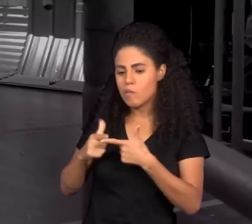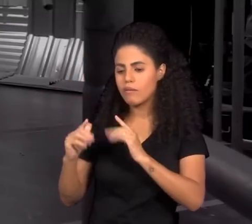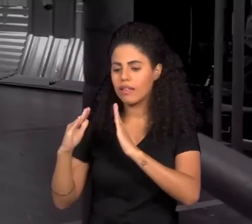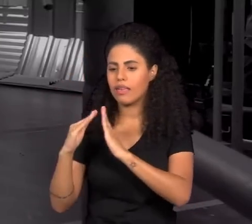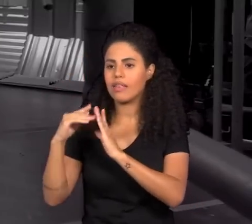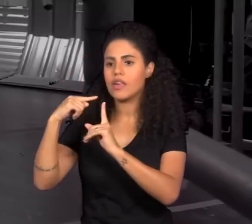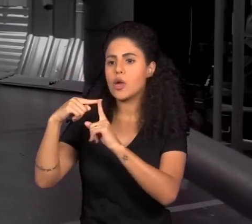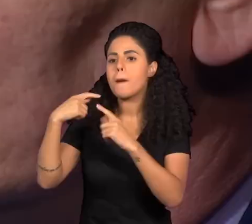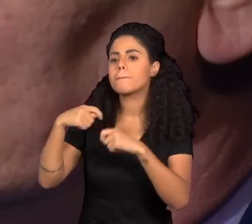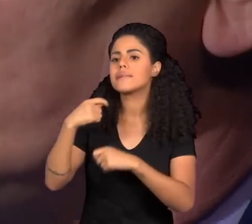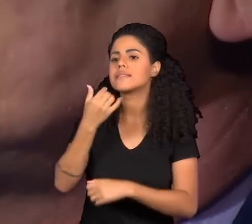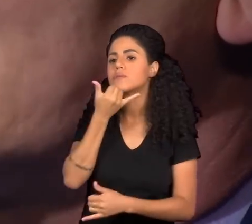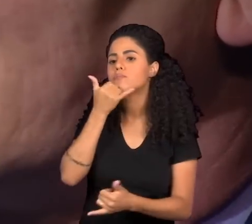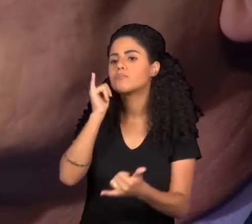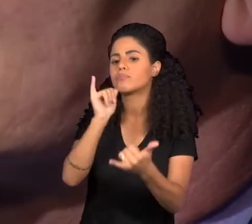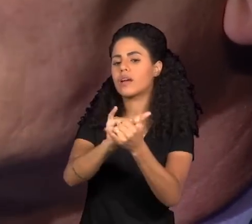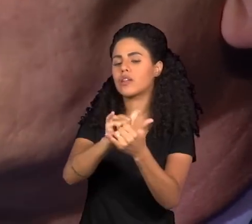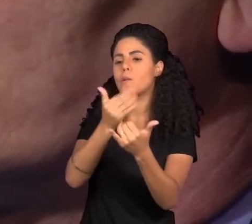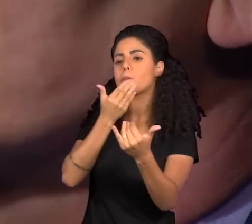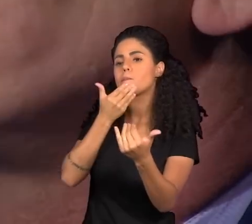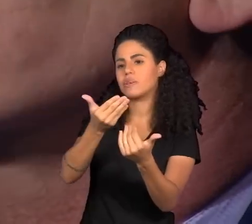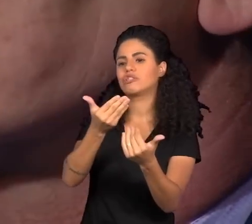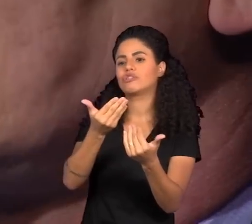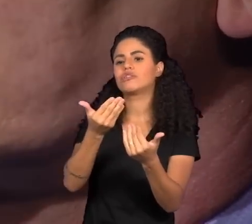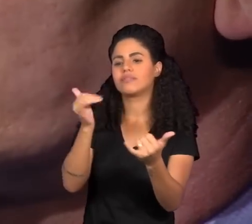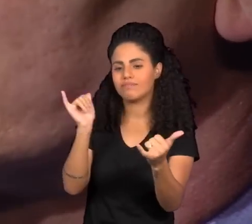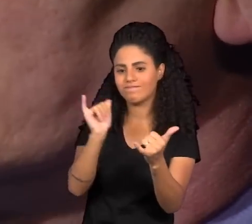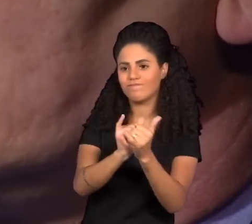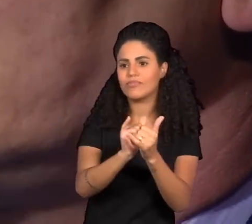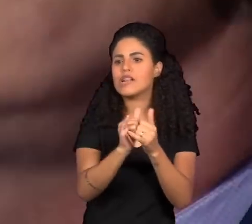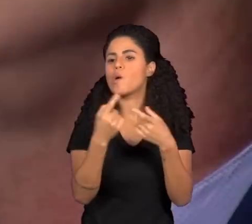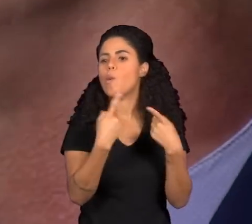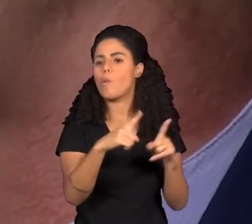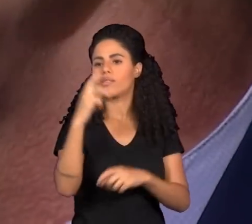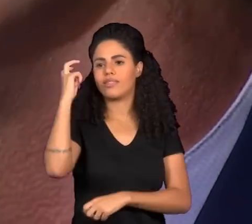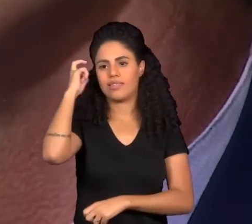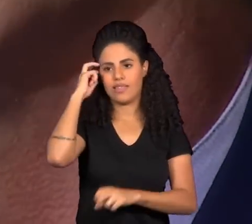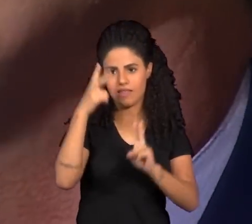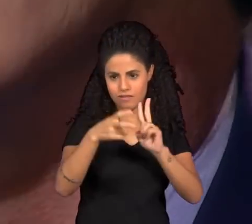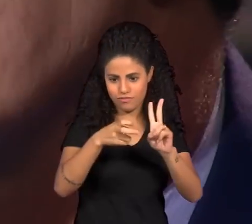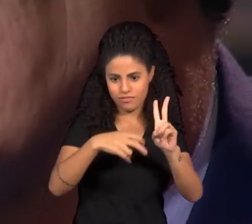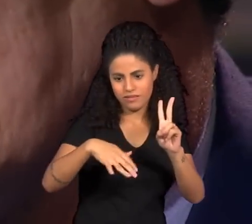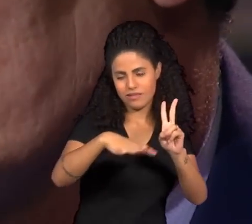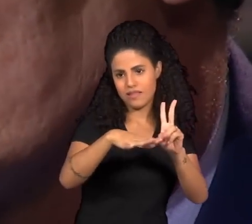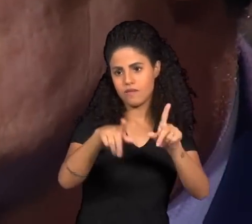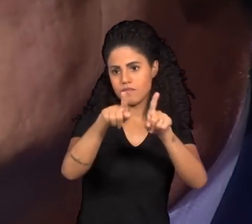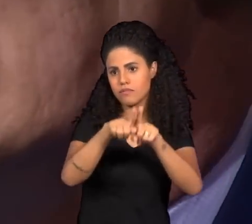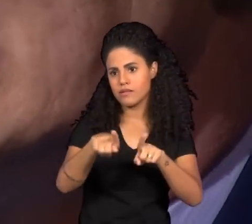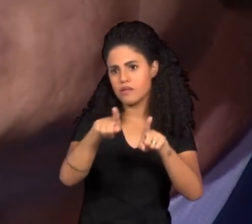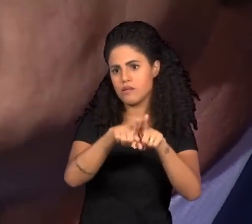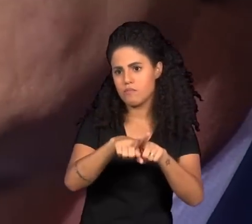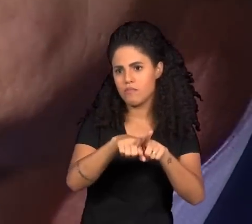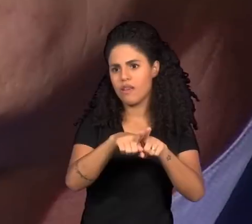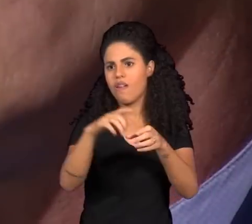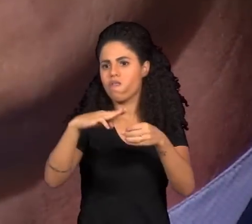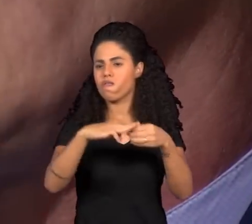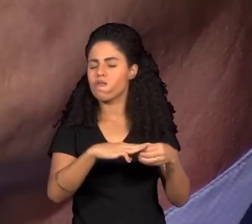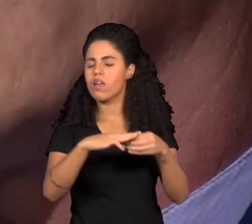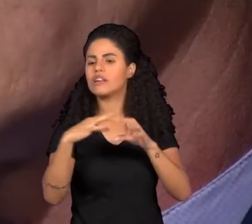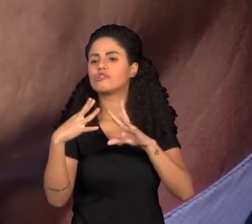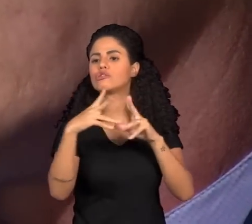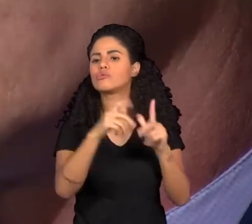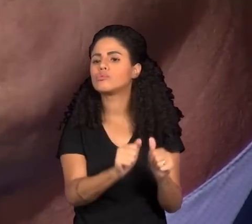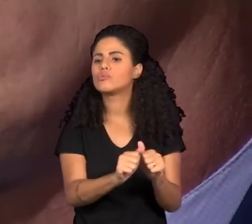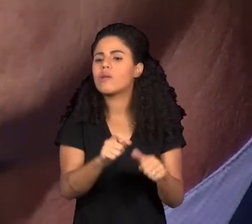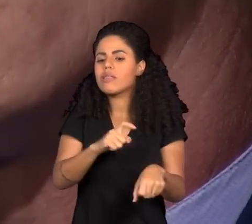pedir perdão. E uma delas é os maus tratos, e mais do que maus tratos, não ter sido na